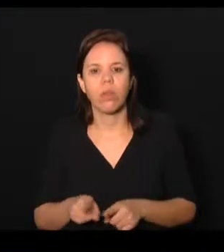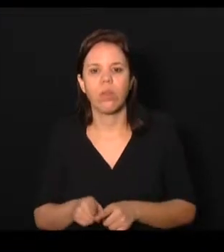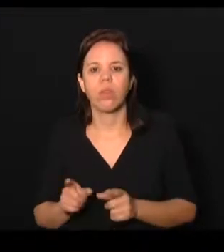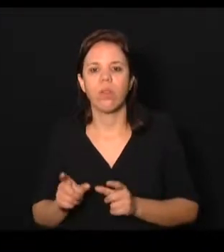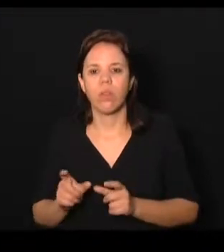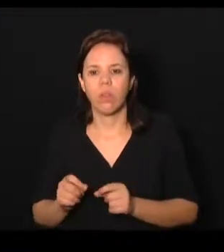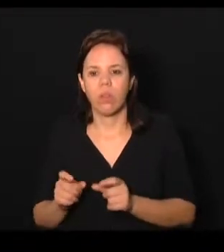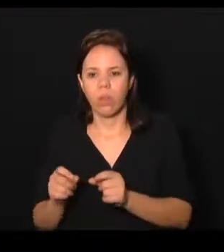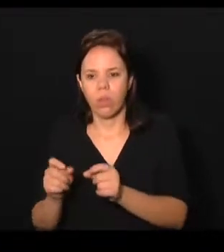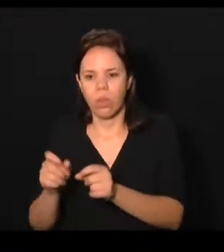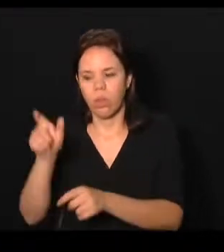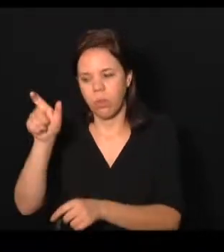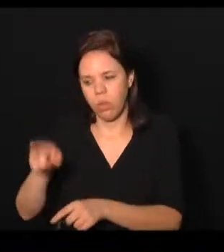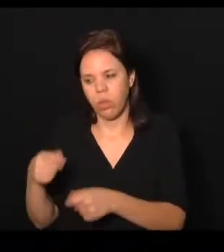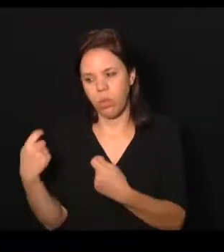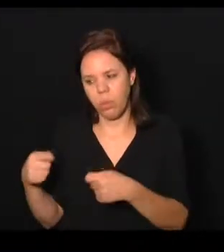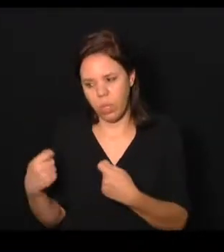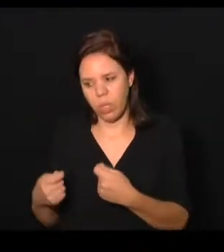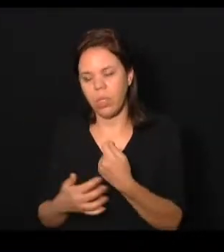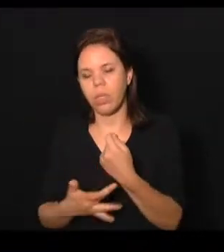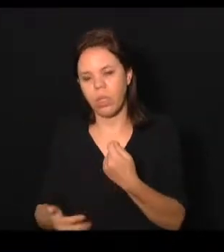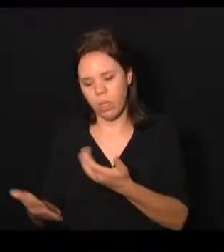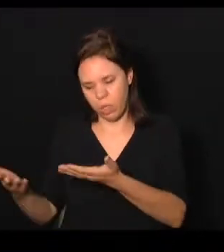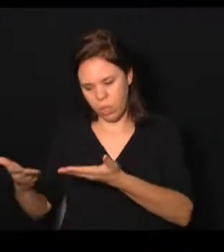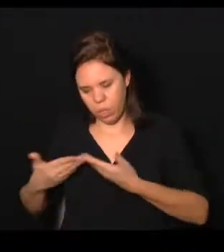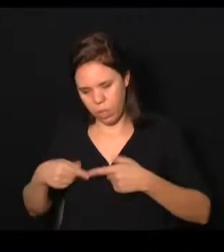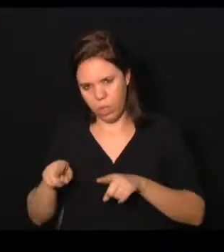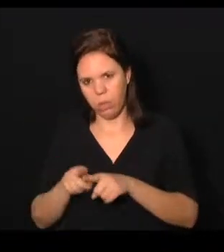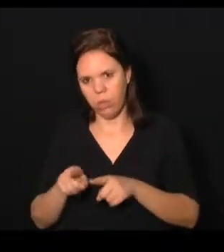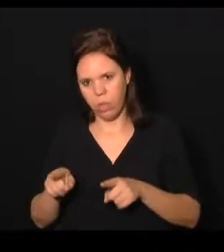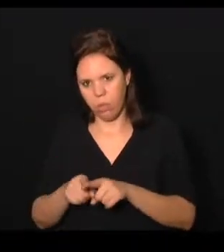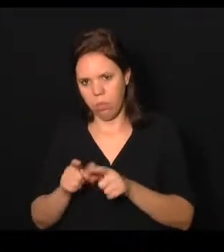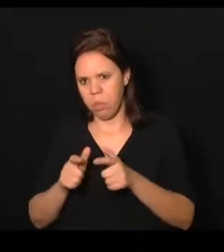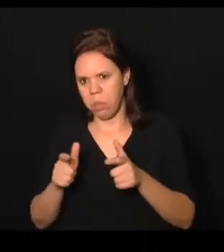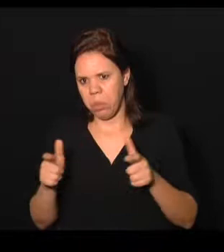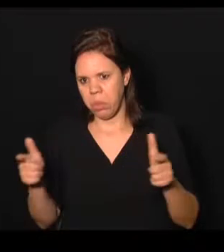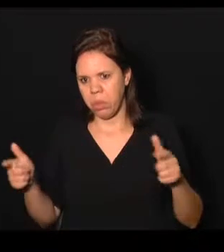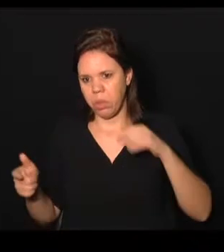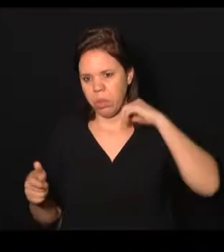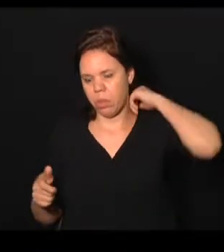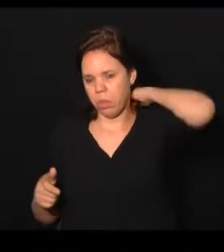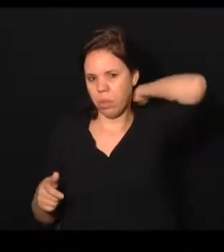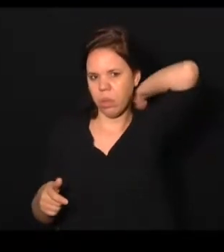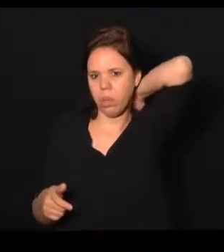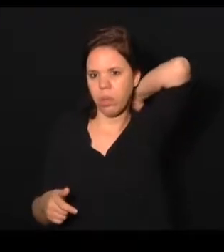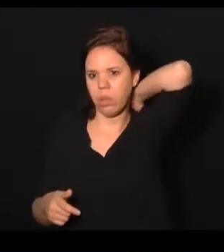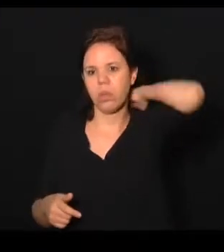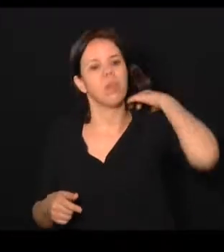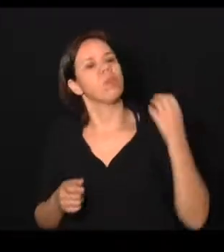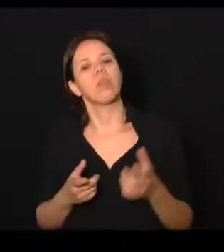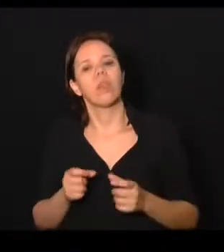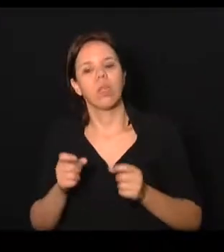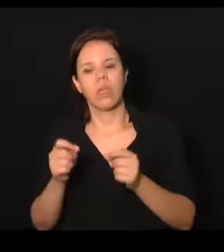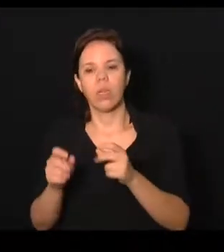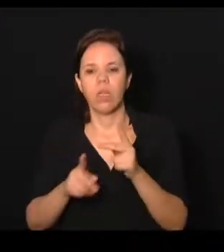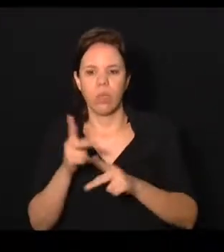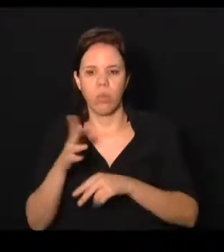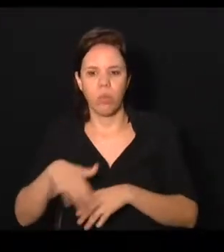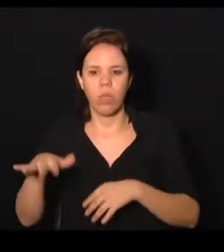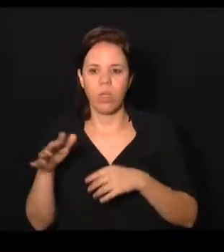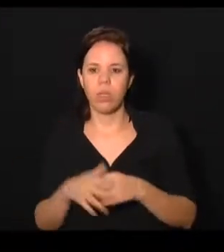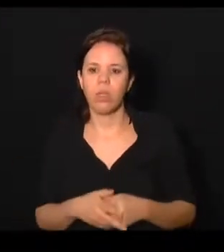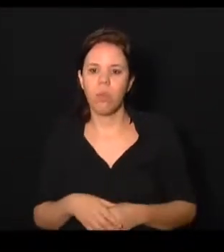sangue, são os pacientes oncológicos, e a gente também tem um crescente aumento de casos de câncer na população, né? Até